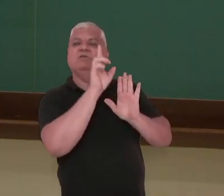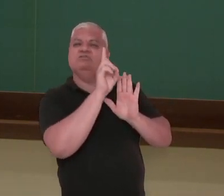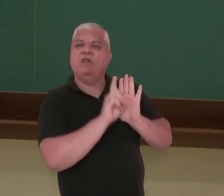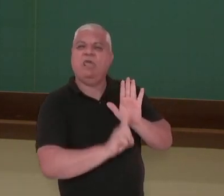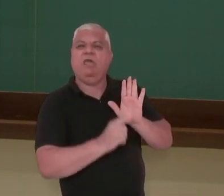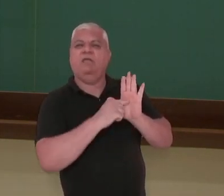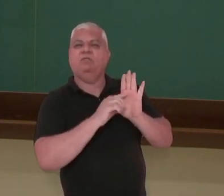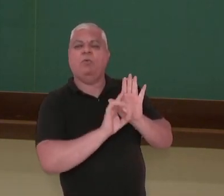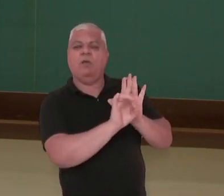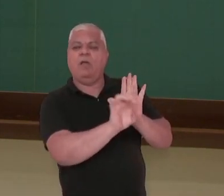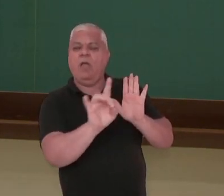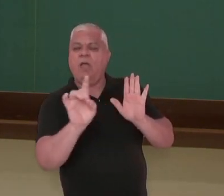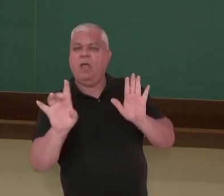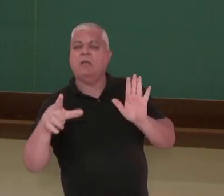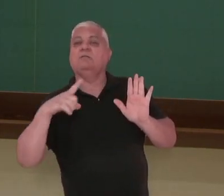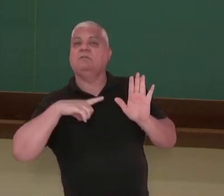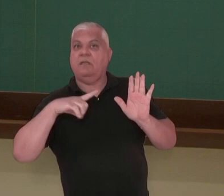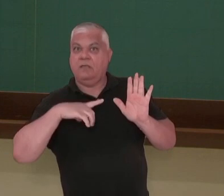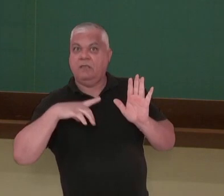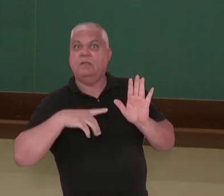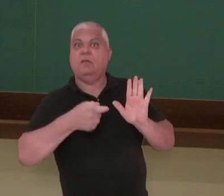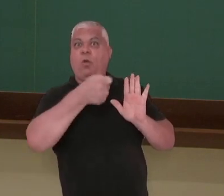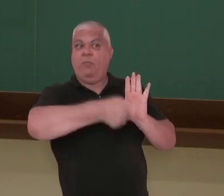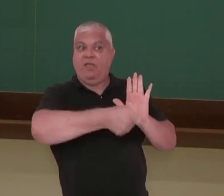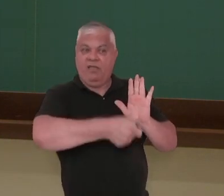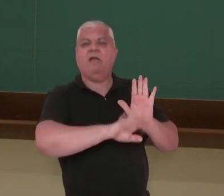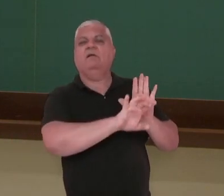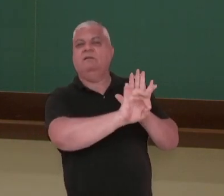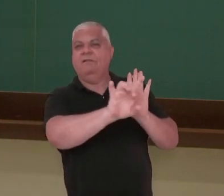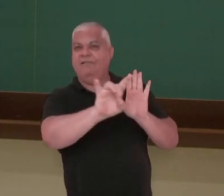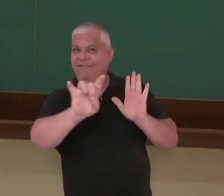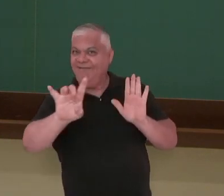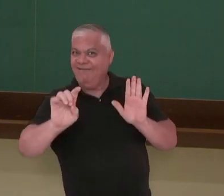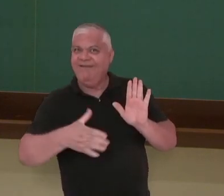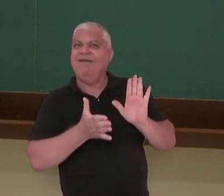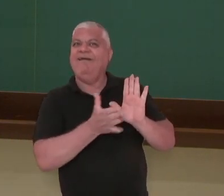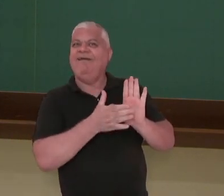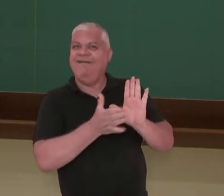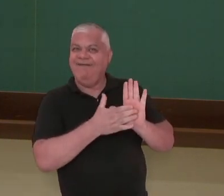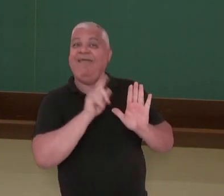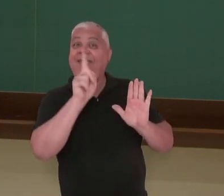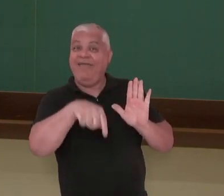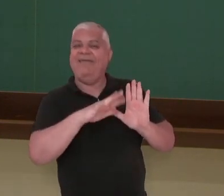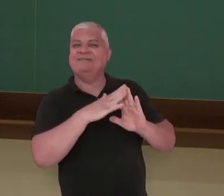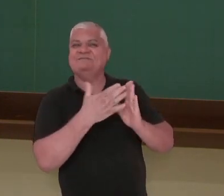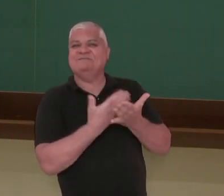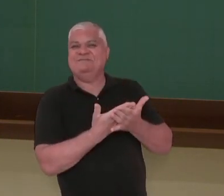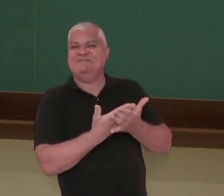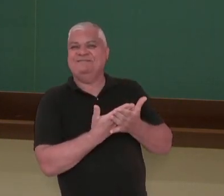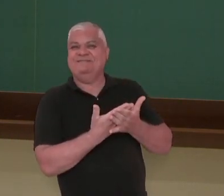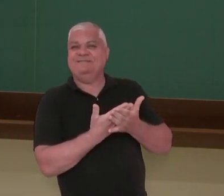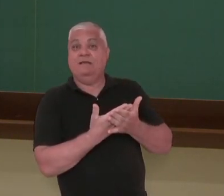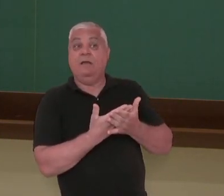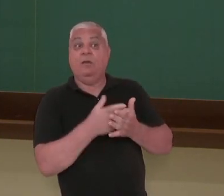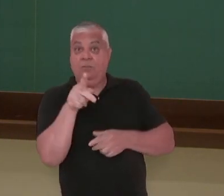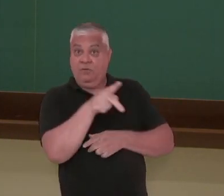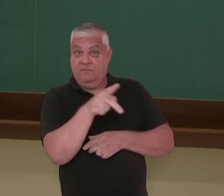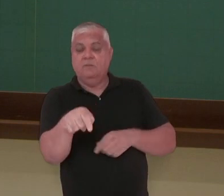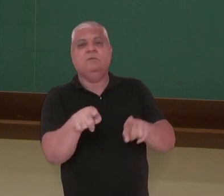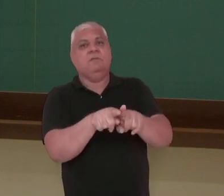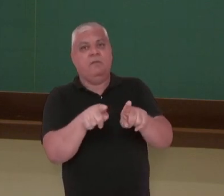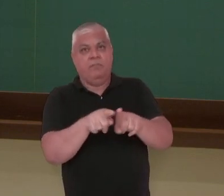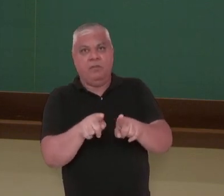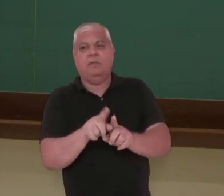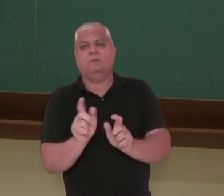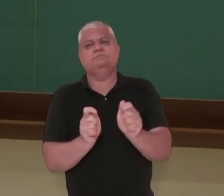deveres de cada um deles. Sim, o regimento escolar, ele também regula os direitos e deveres do seu professor. Ele também